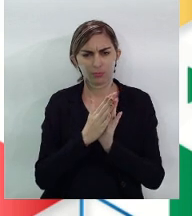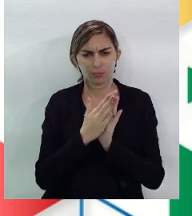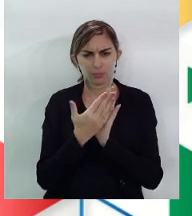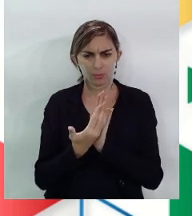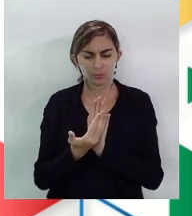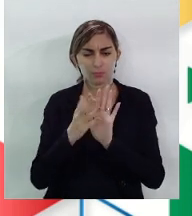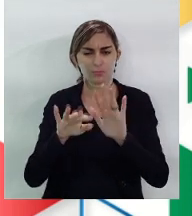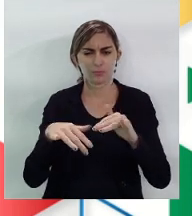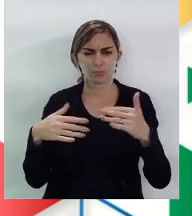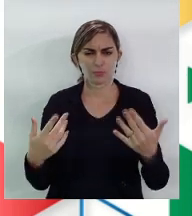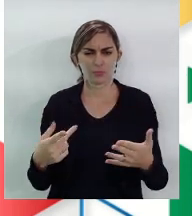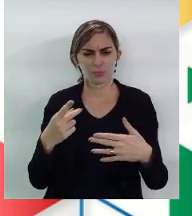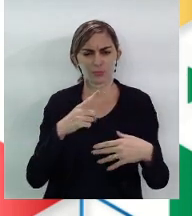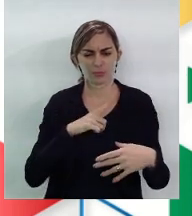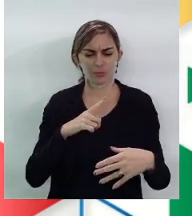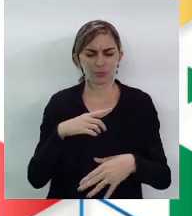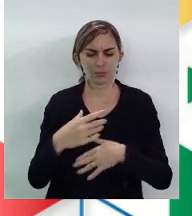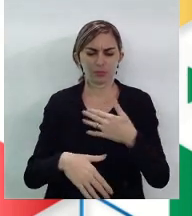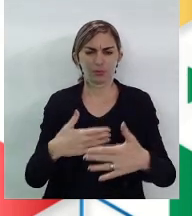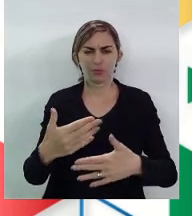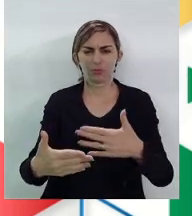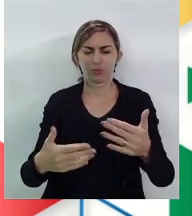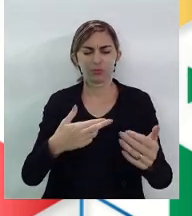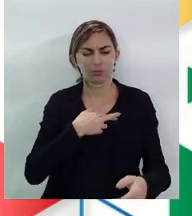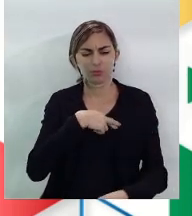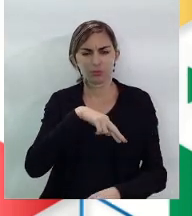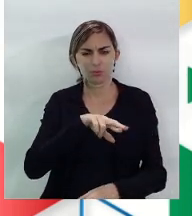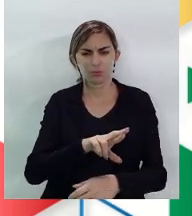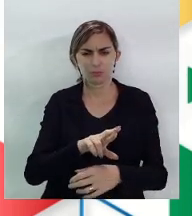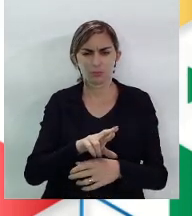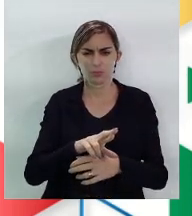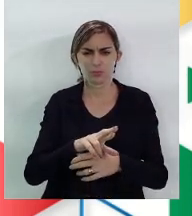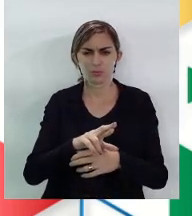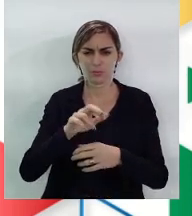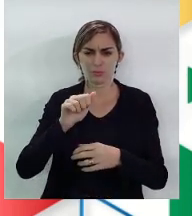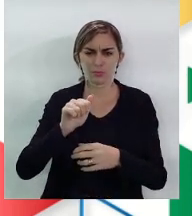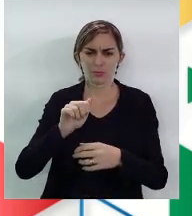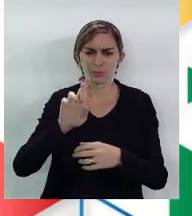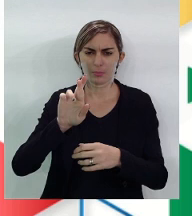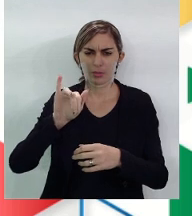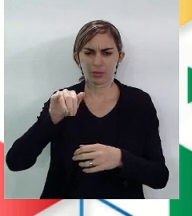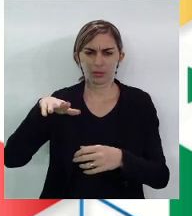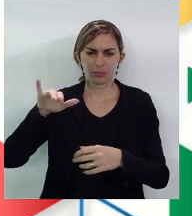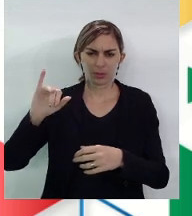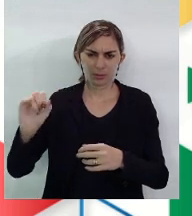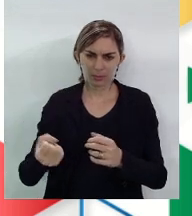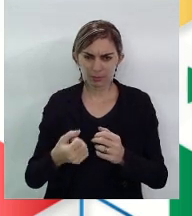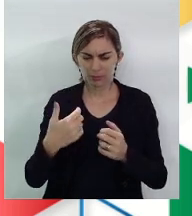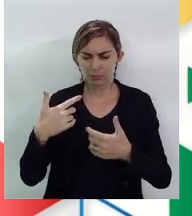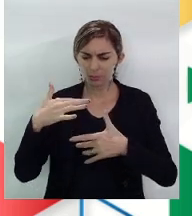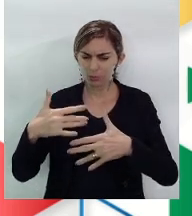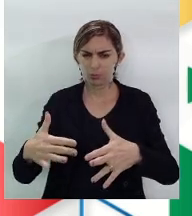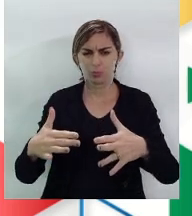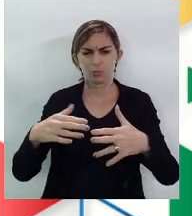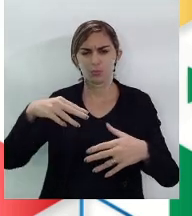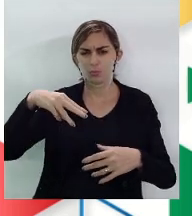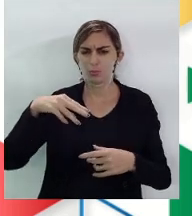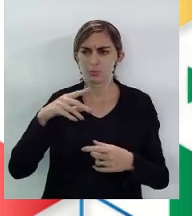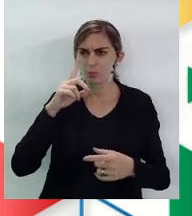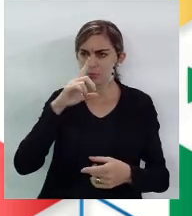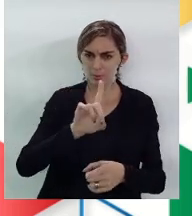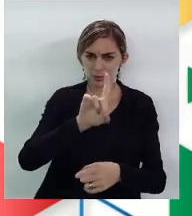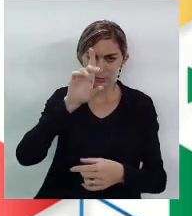do qual teriam se desenvolvido as religiões abraâmicas. As principais vertentes do